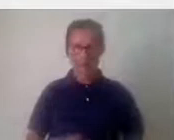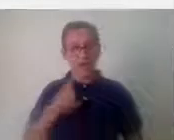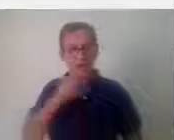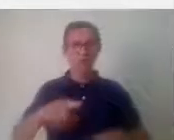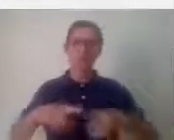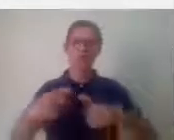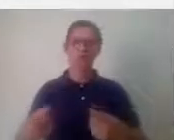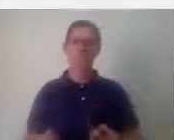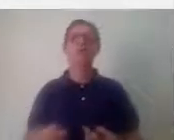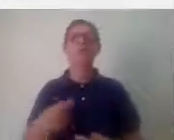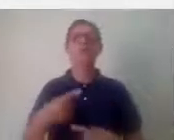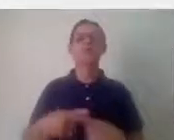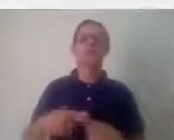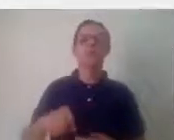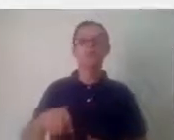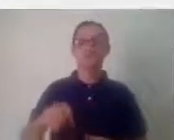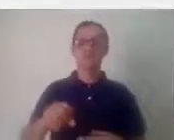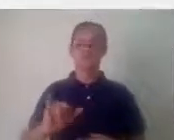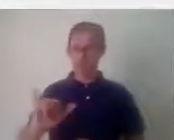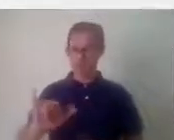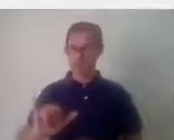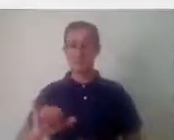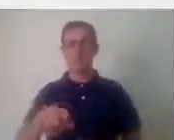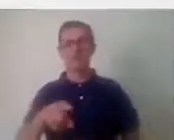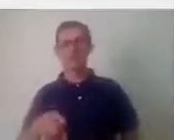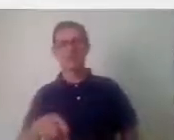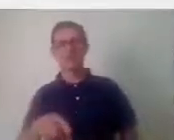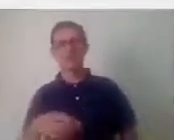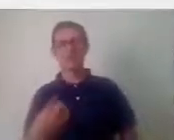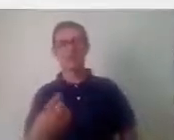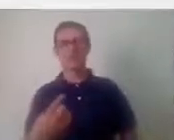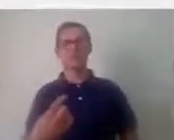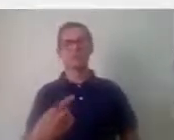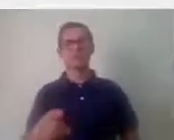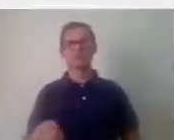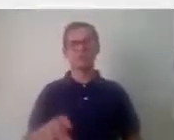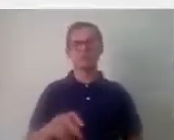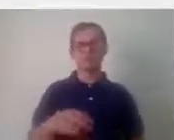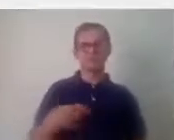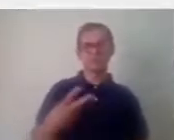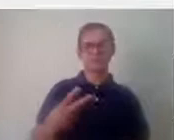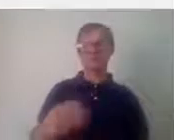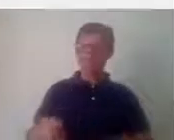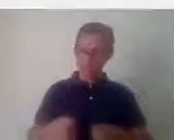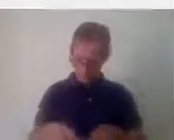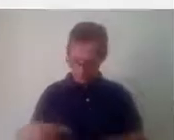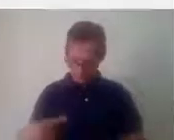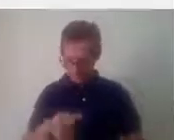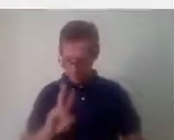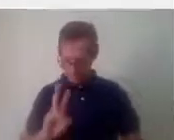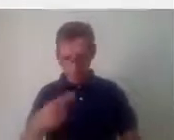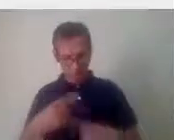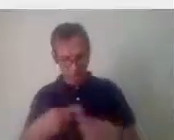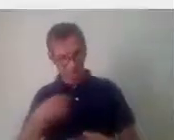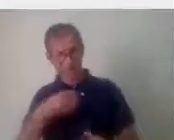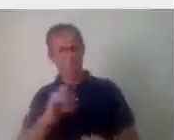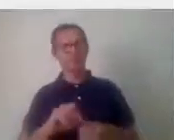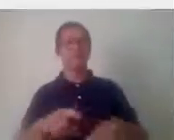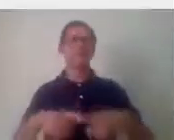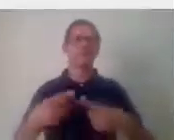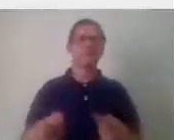Professora, por que aqui é xy e aqui você colocou 1,5 e 2? E continuou sendo menos 2. Por que eu fiz isso?